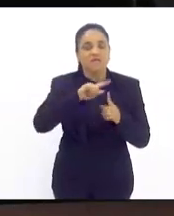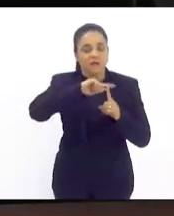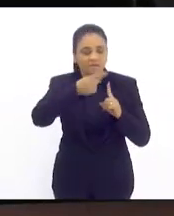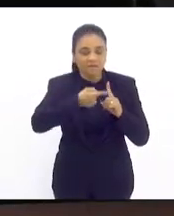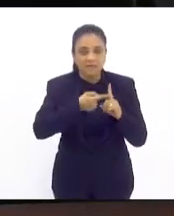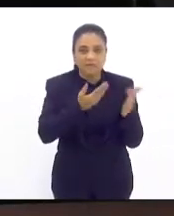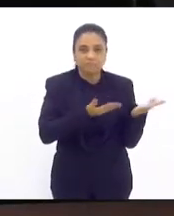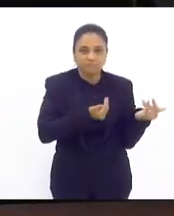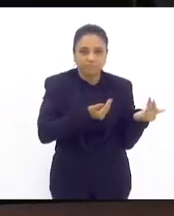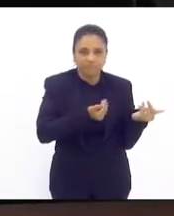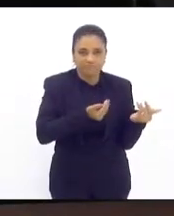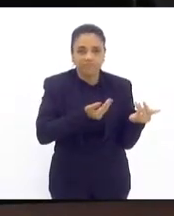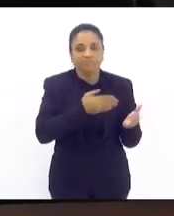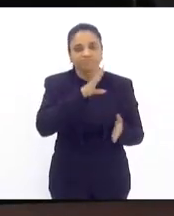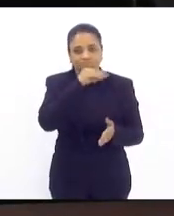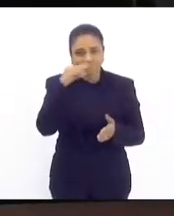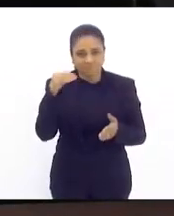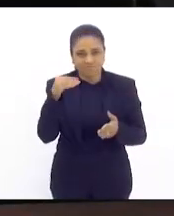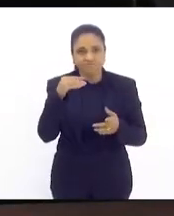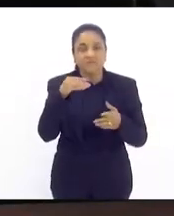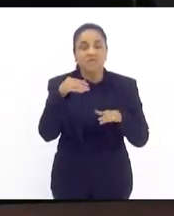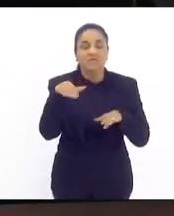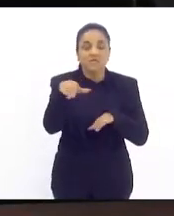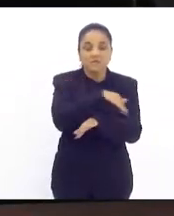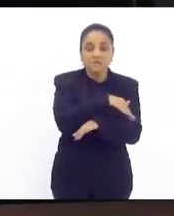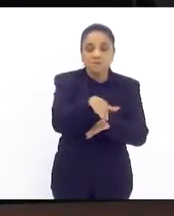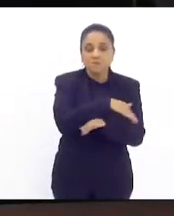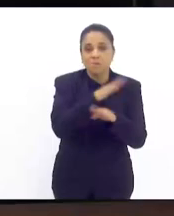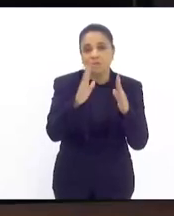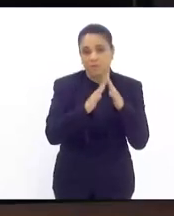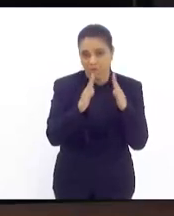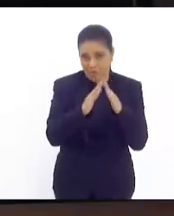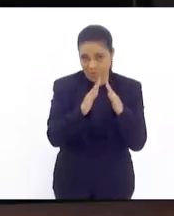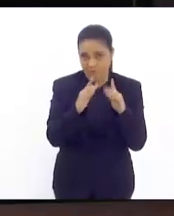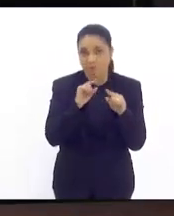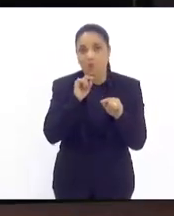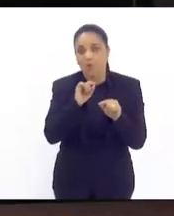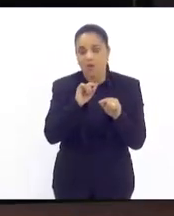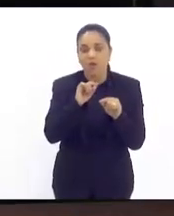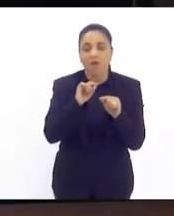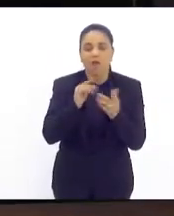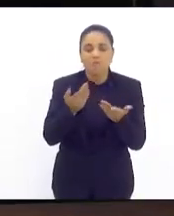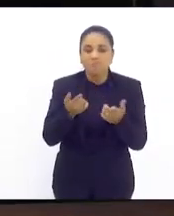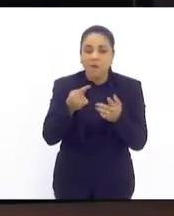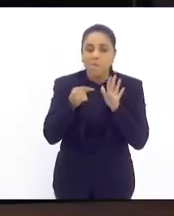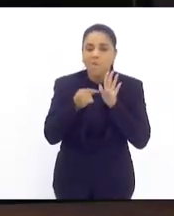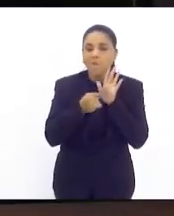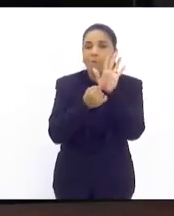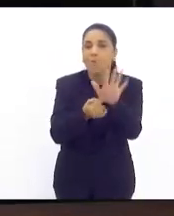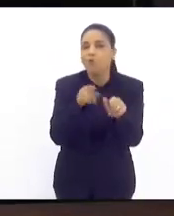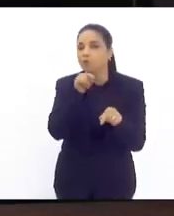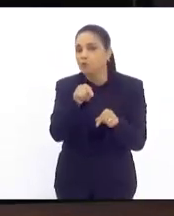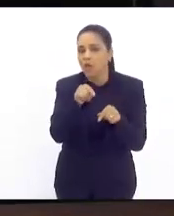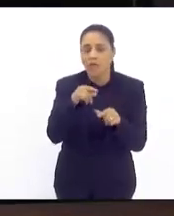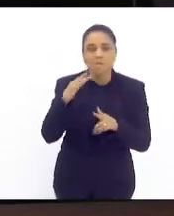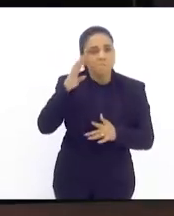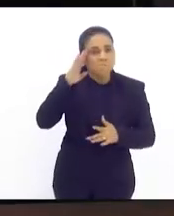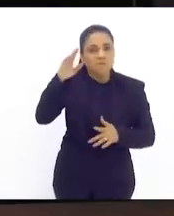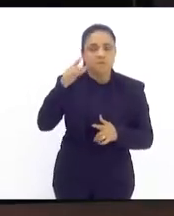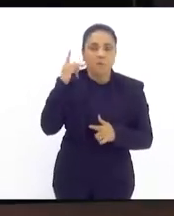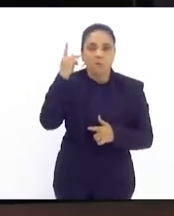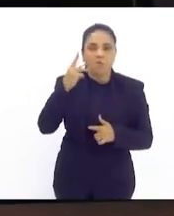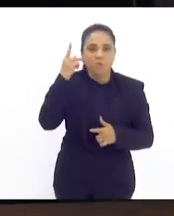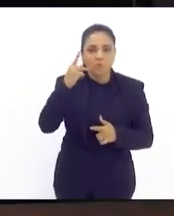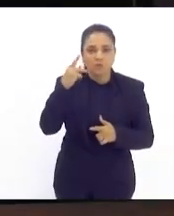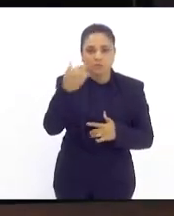Maternidade no contexto das ruas aponta que as necessidades de implementação de políticas públicas intersetoriais que